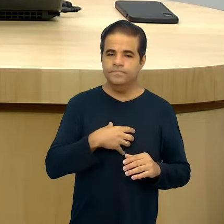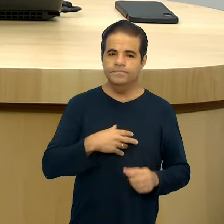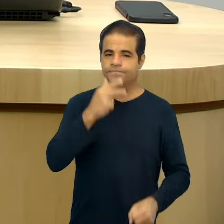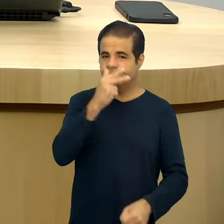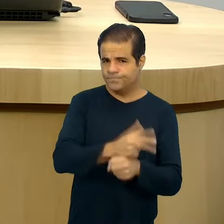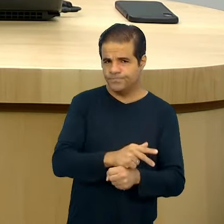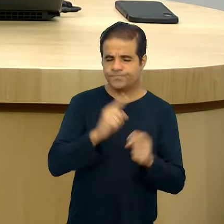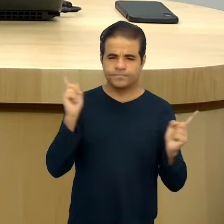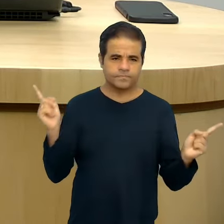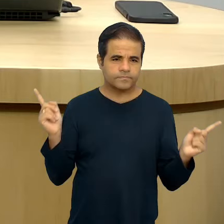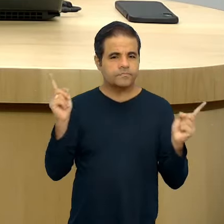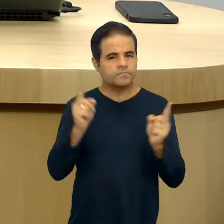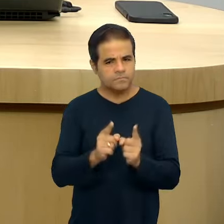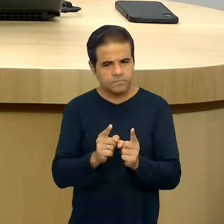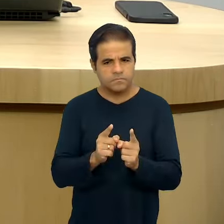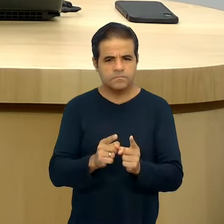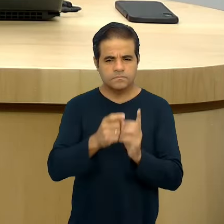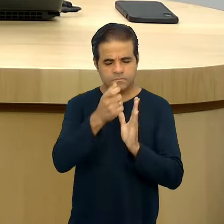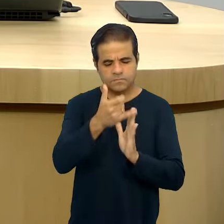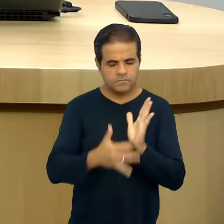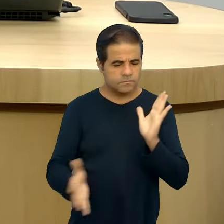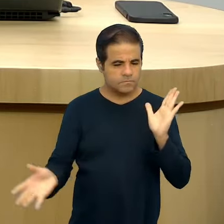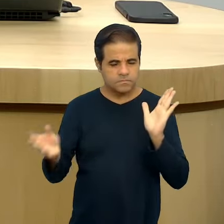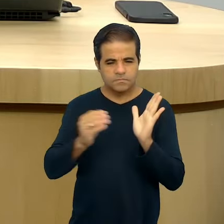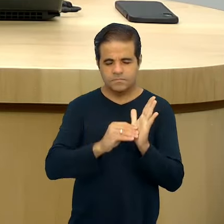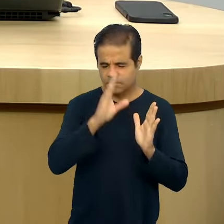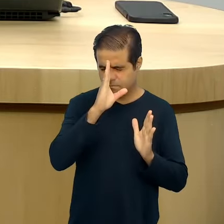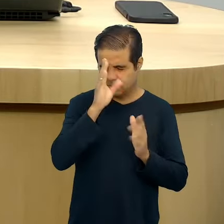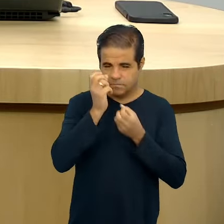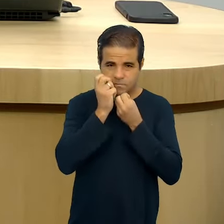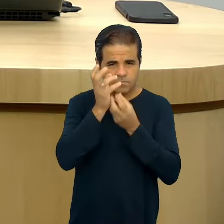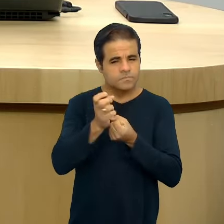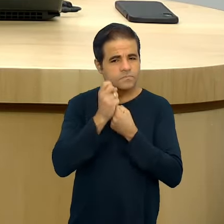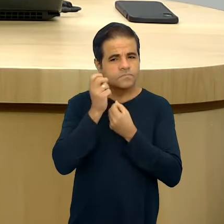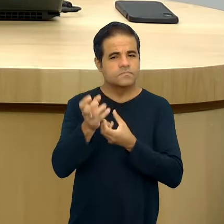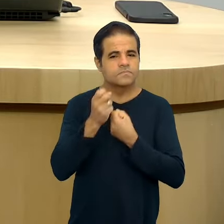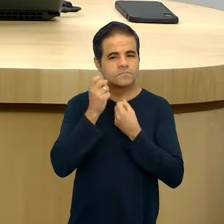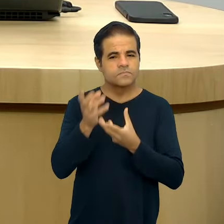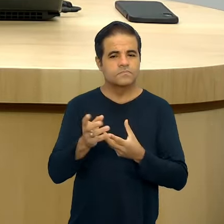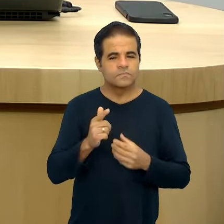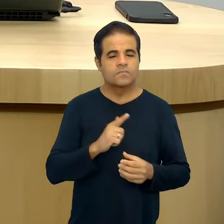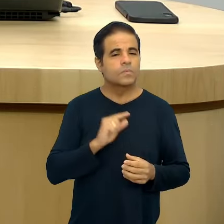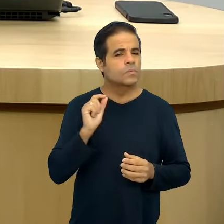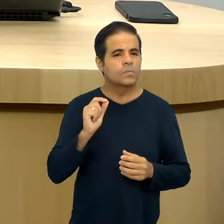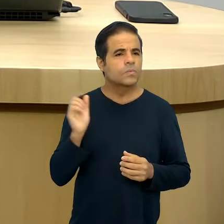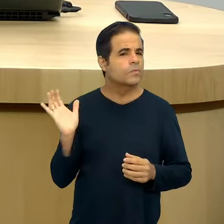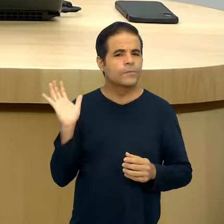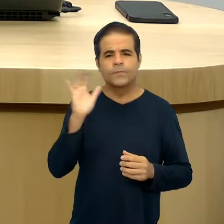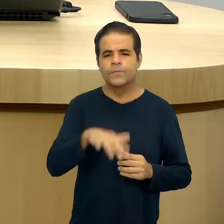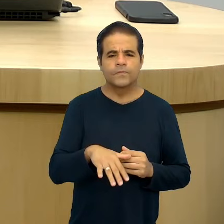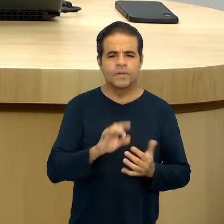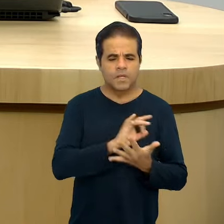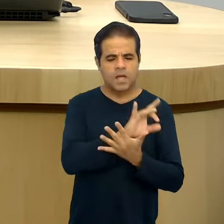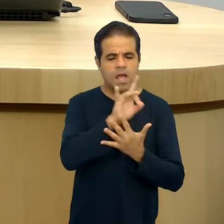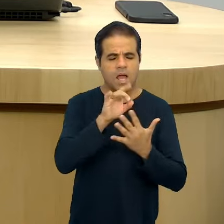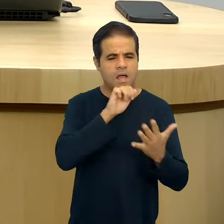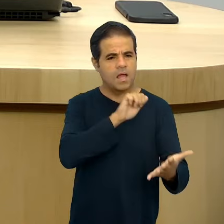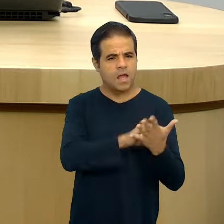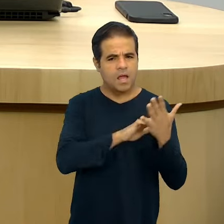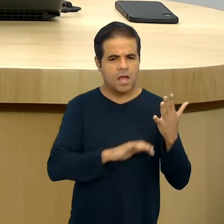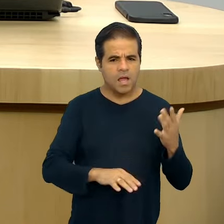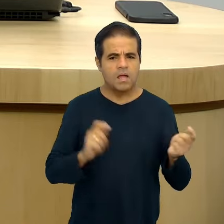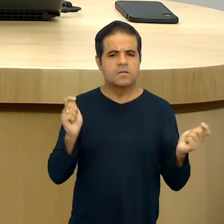vídeos pílulas, né, que destaca aí mais ou menos uma informação, digamos assim, né, do que vem em cada atividade. Isso